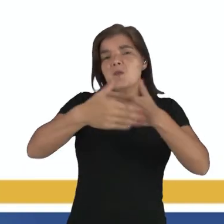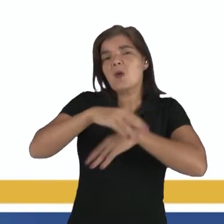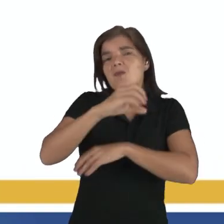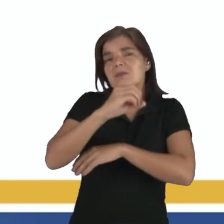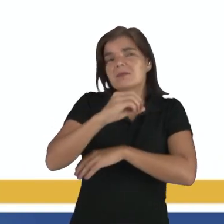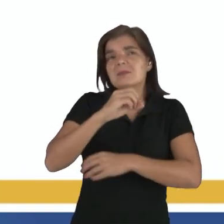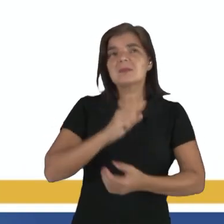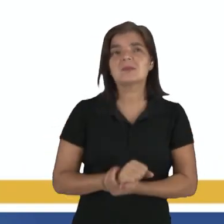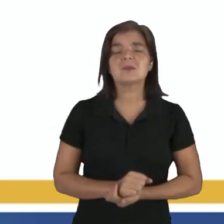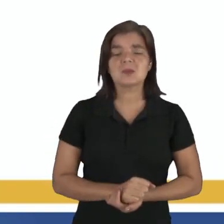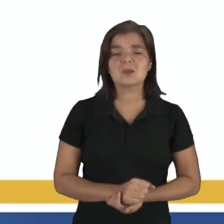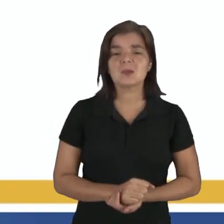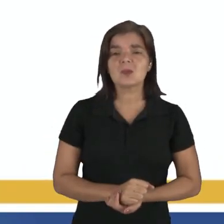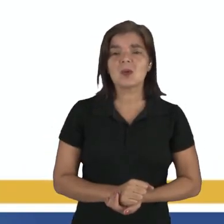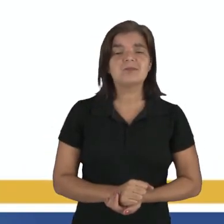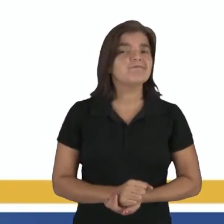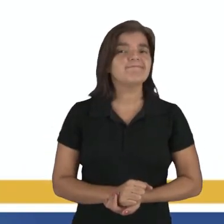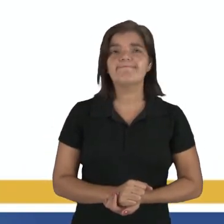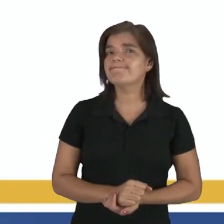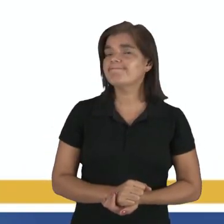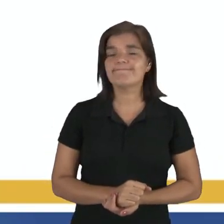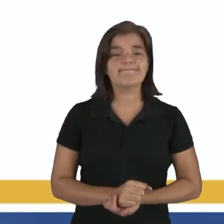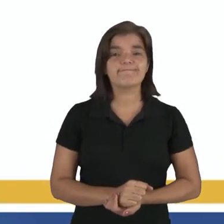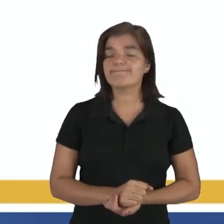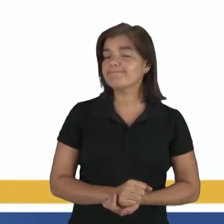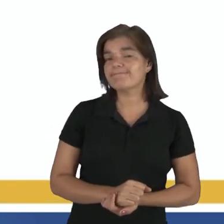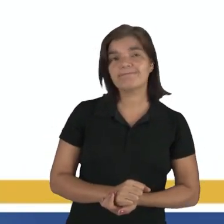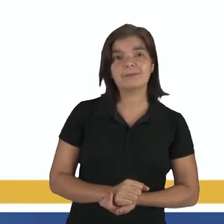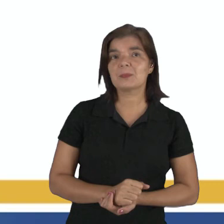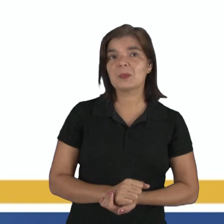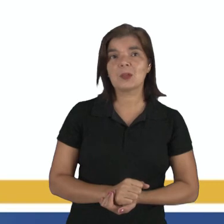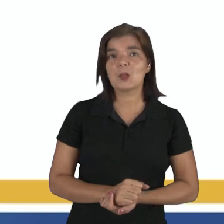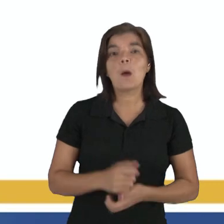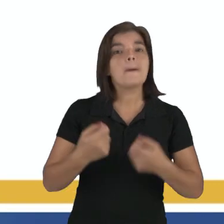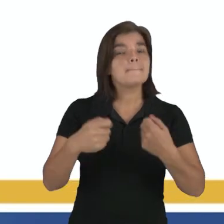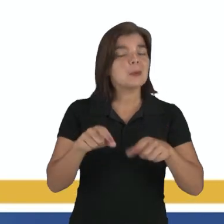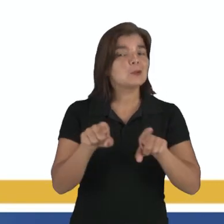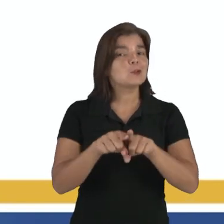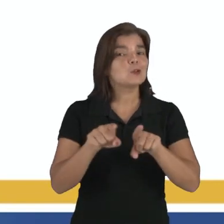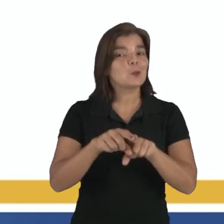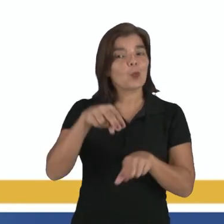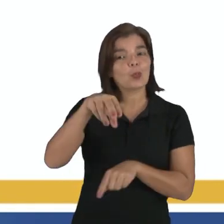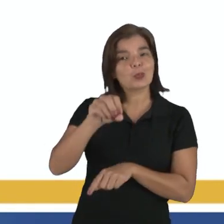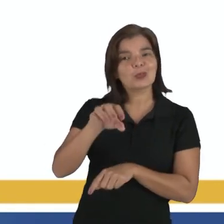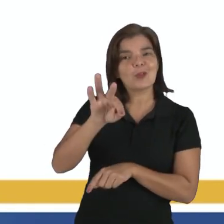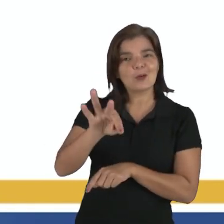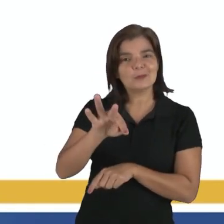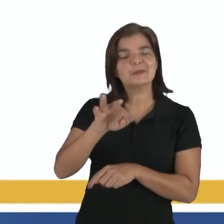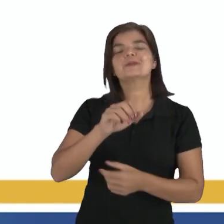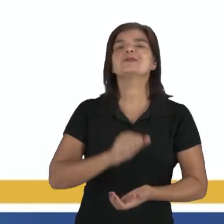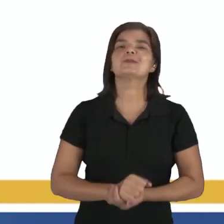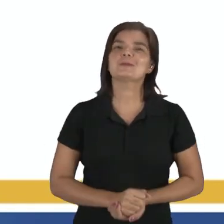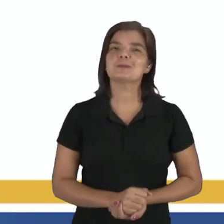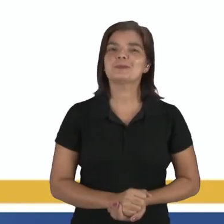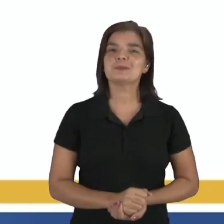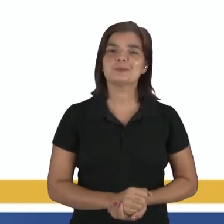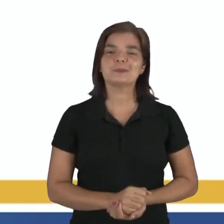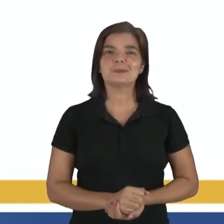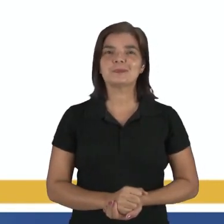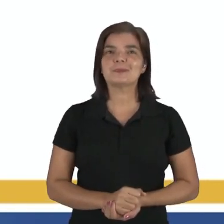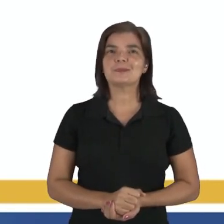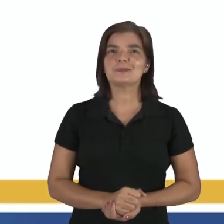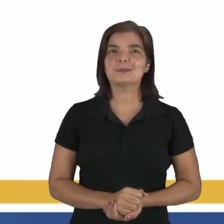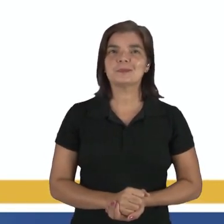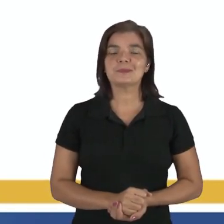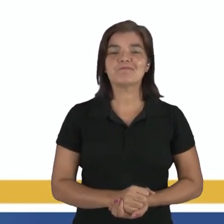0 lá, ele deu uma resposta negativa. E nas respostas negativas, nós precisamos usar o verbo auxiliar negativo. Então, no,